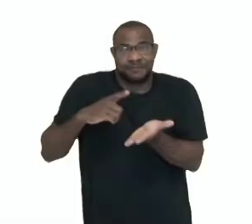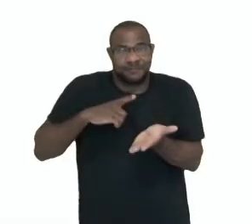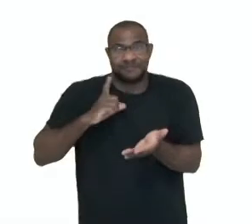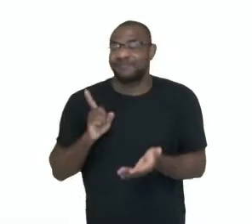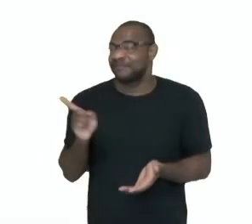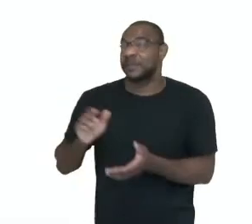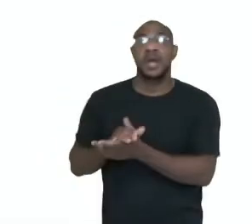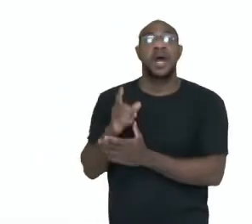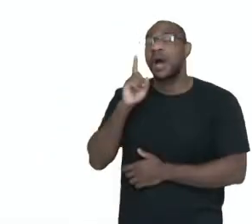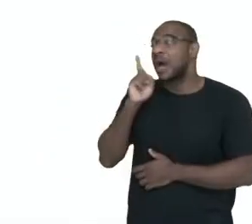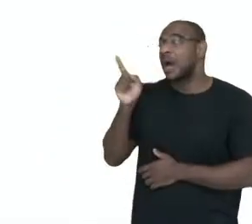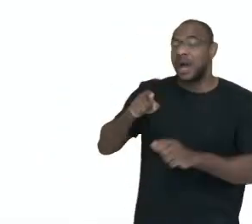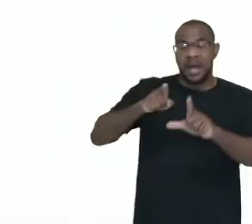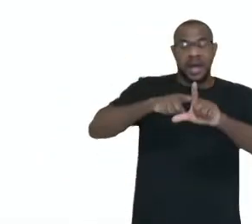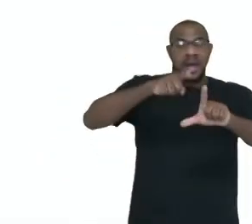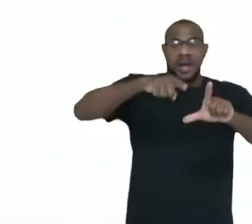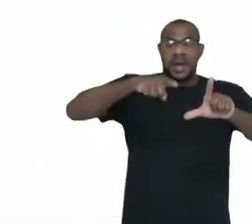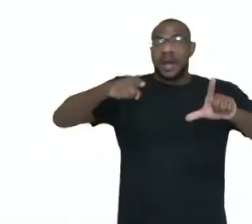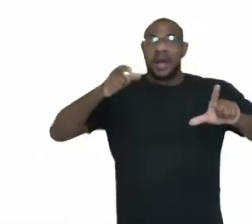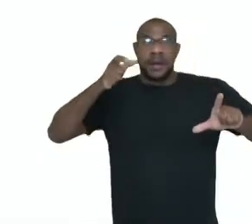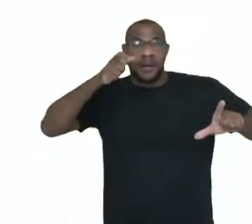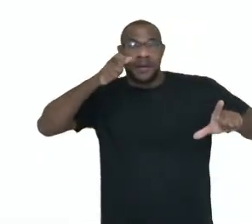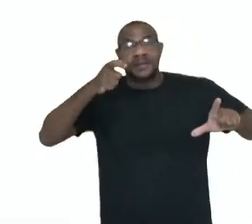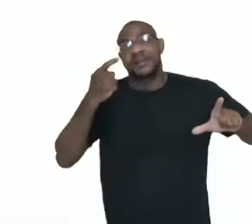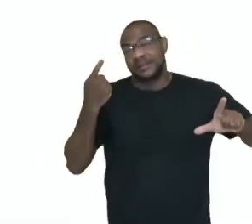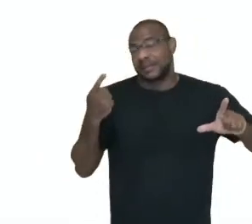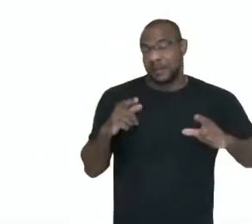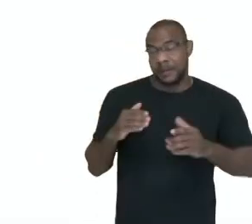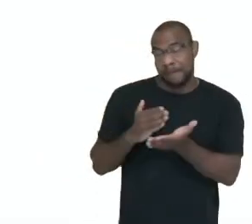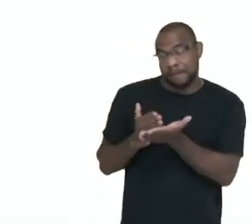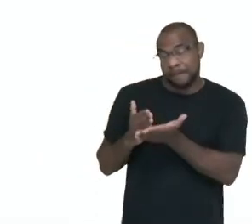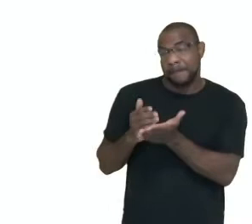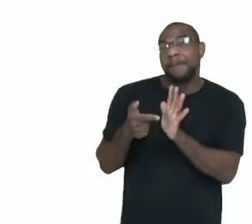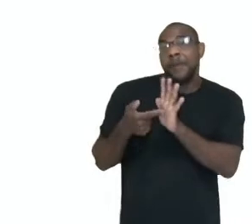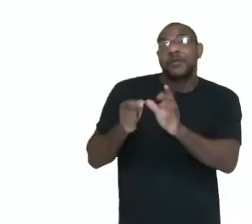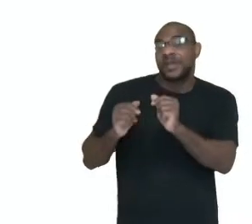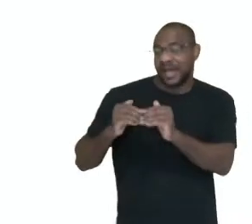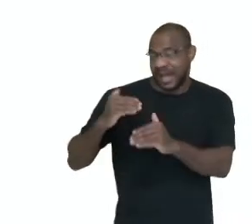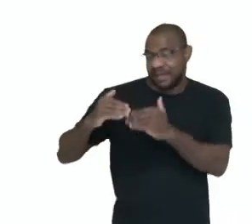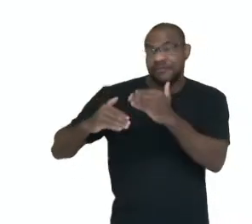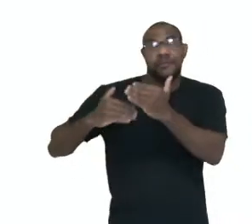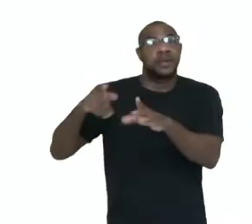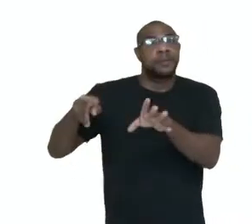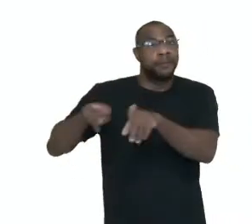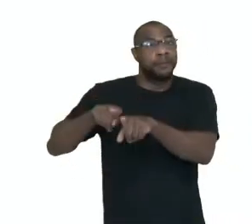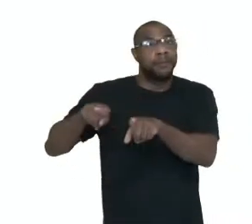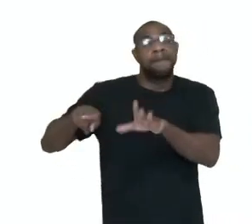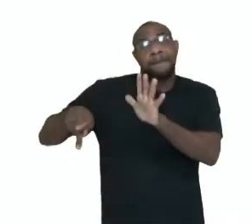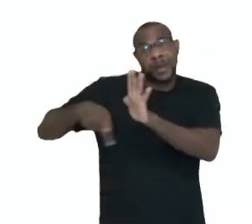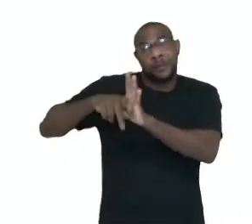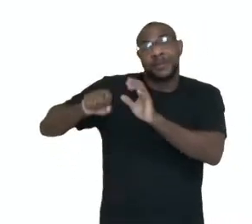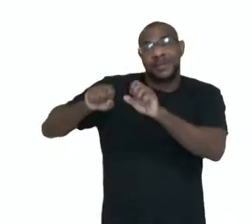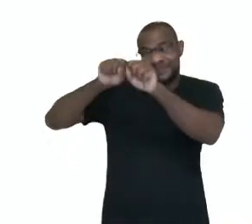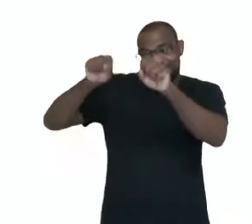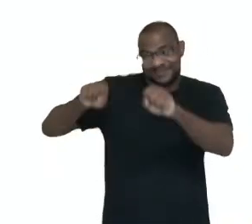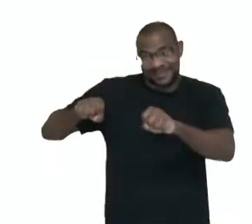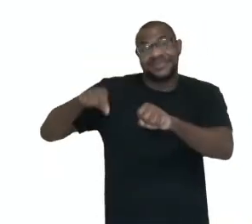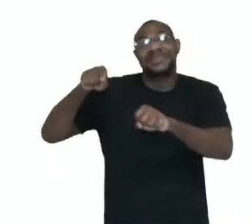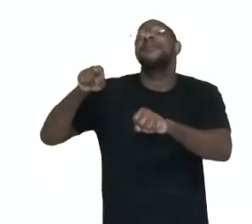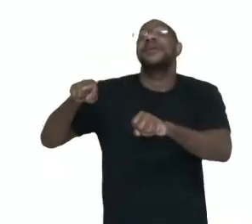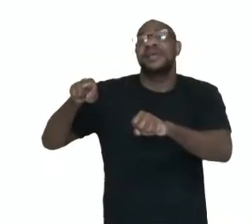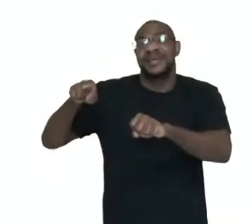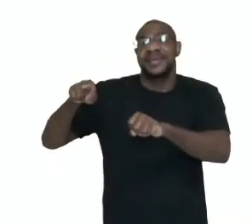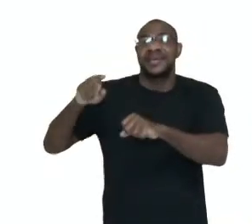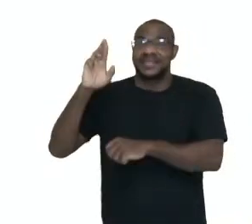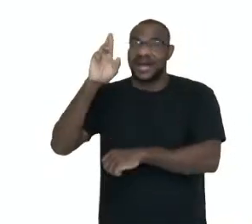um gráfico bem interessante que mostra a evolução sistemática. Vejam que nós destacamos que o